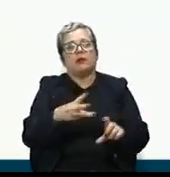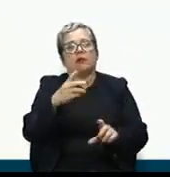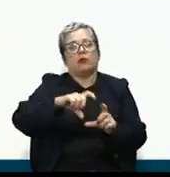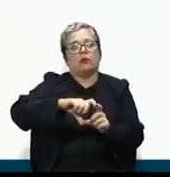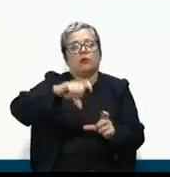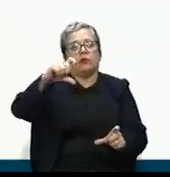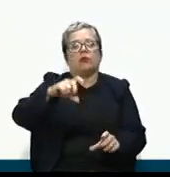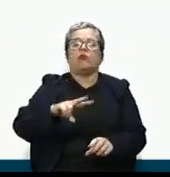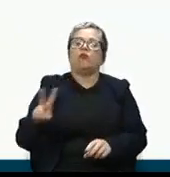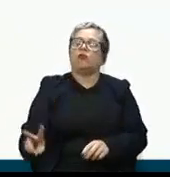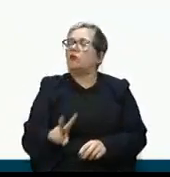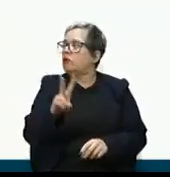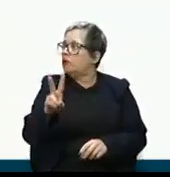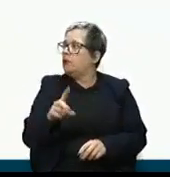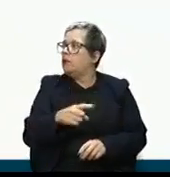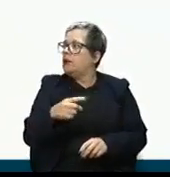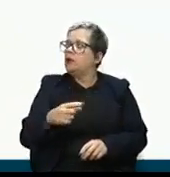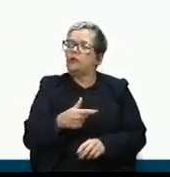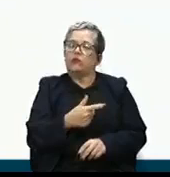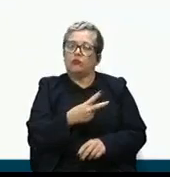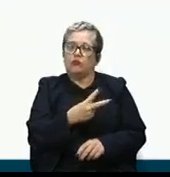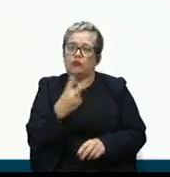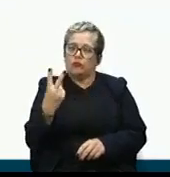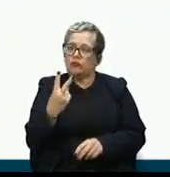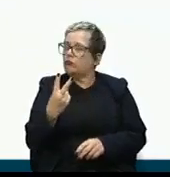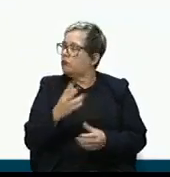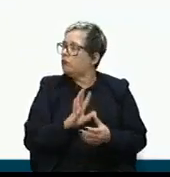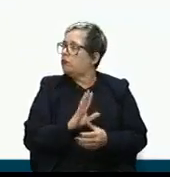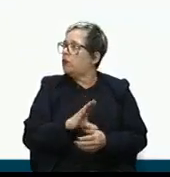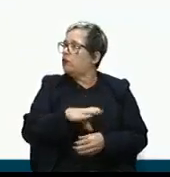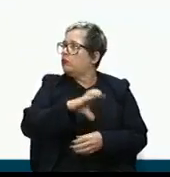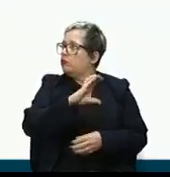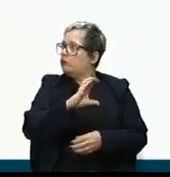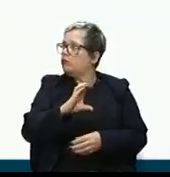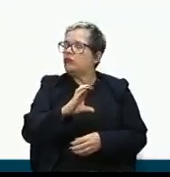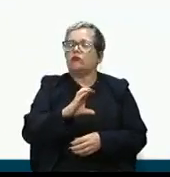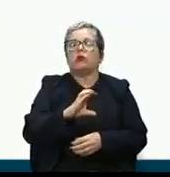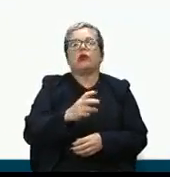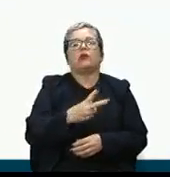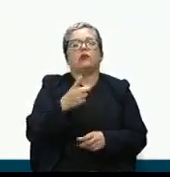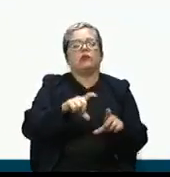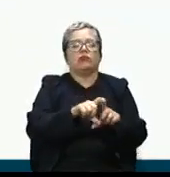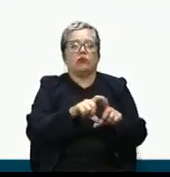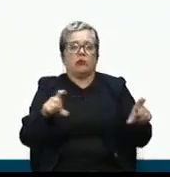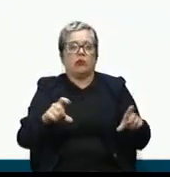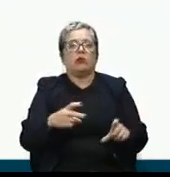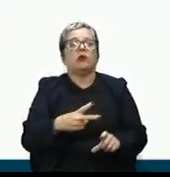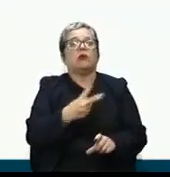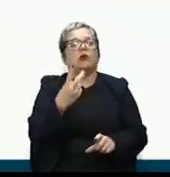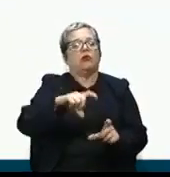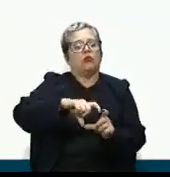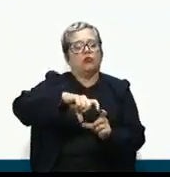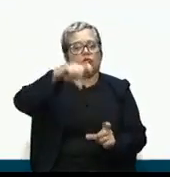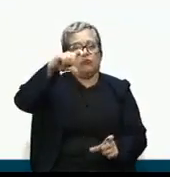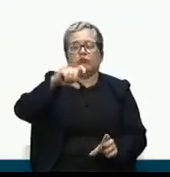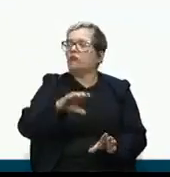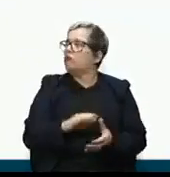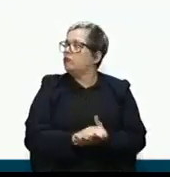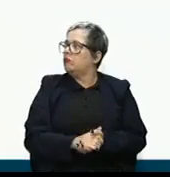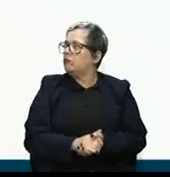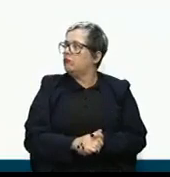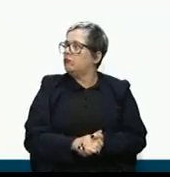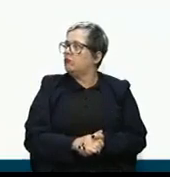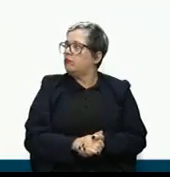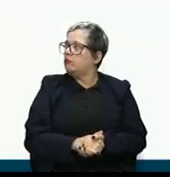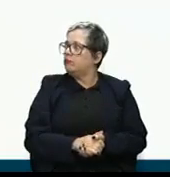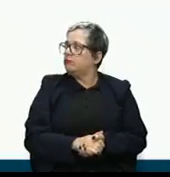B tem que valer menos 2. O C está na segunda linha, segunda coluna. Então,